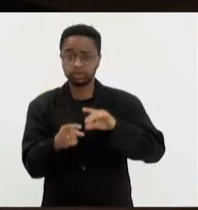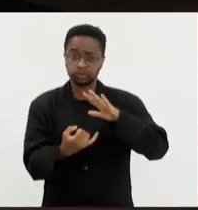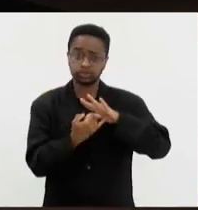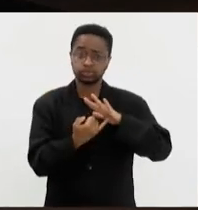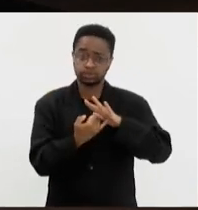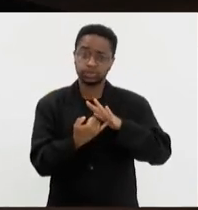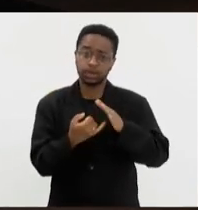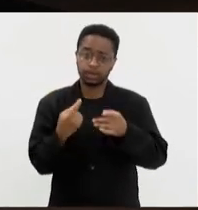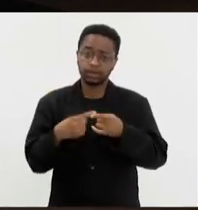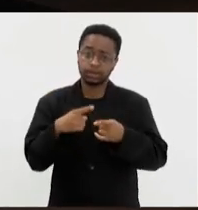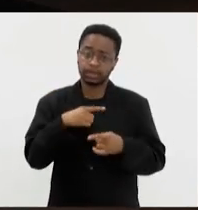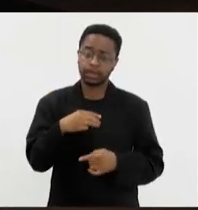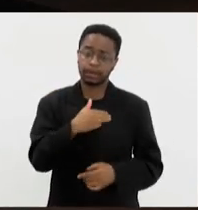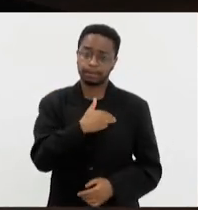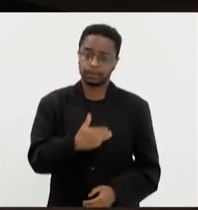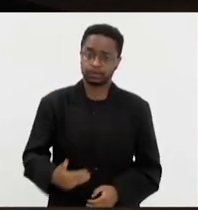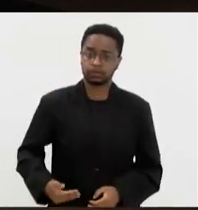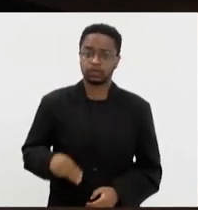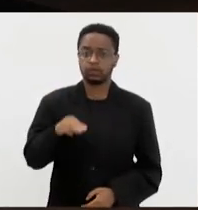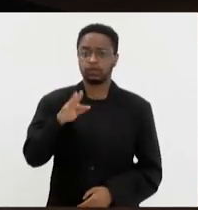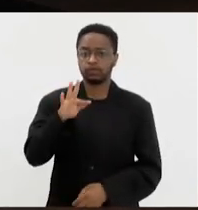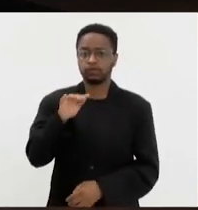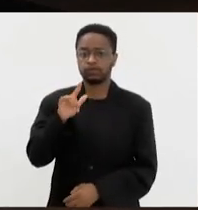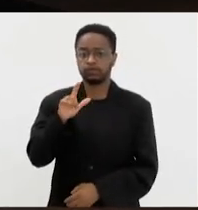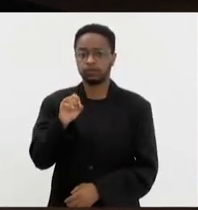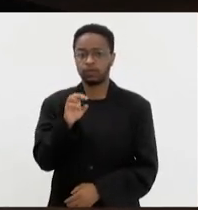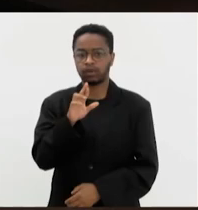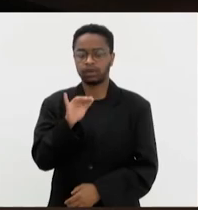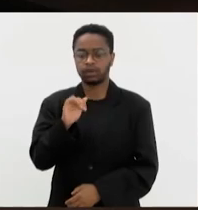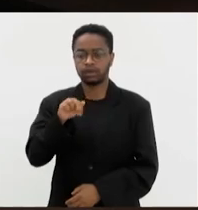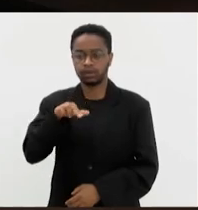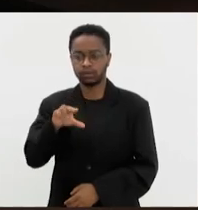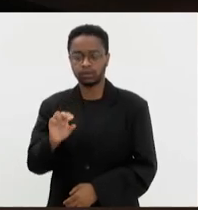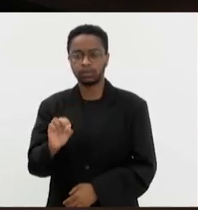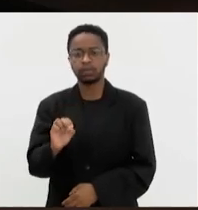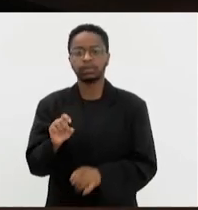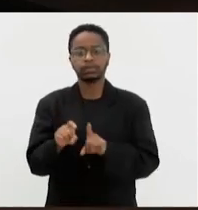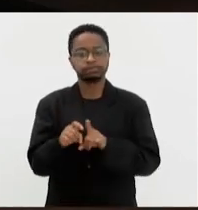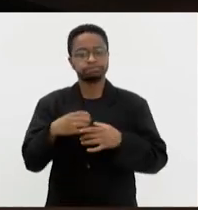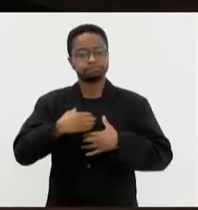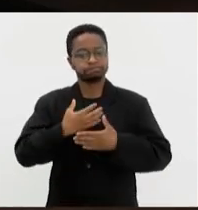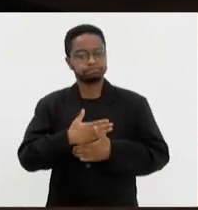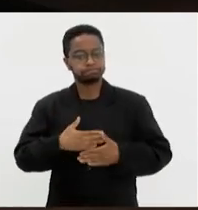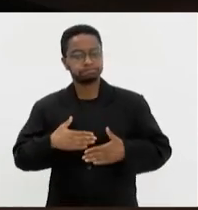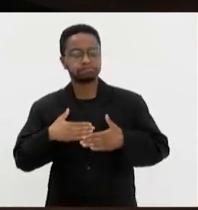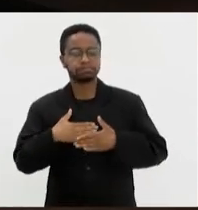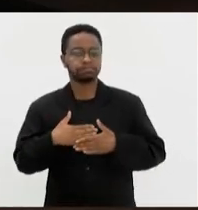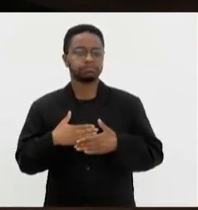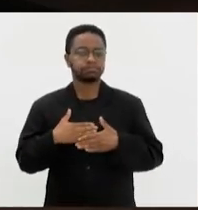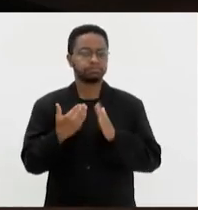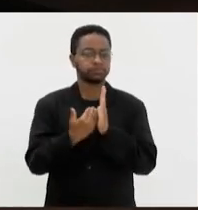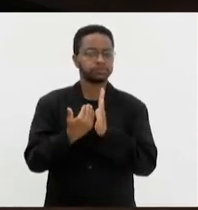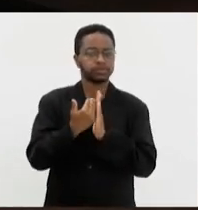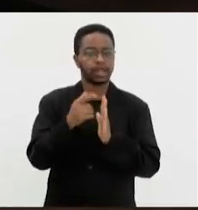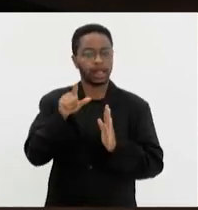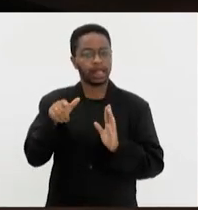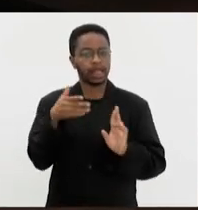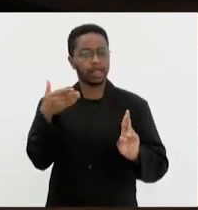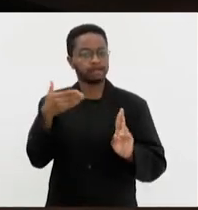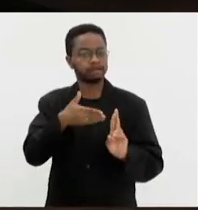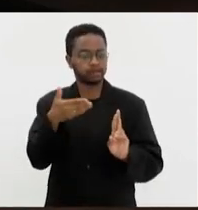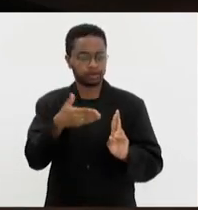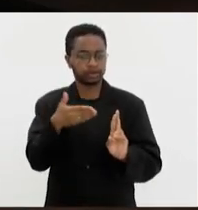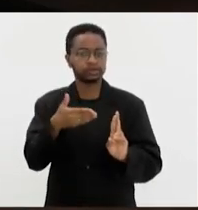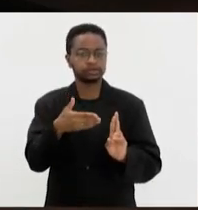temos aqui o ministro Floriano Azevedo É uma honra imensa uma das referências que nós